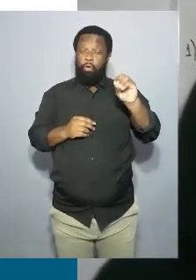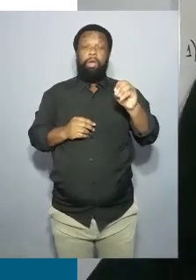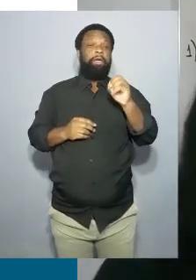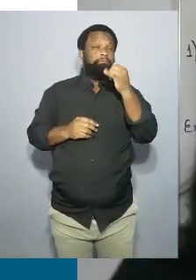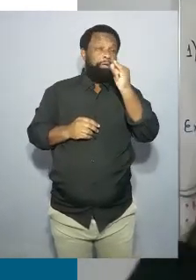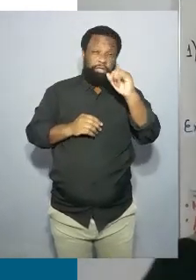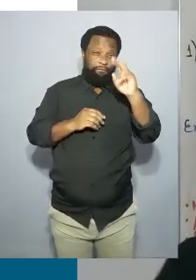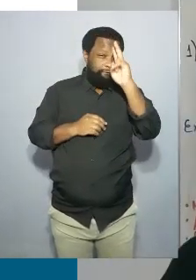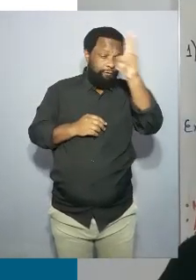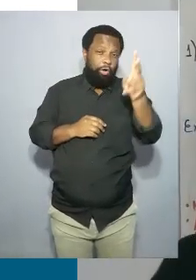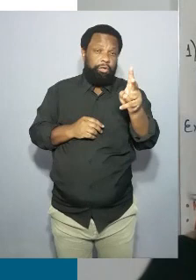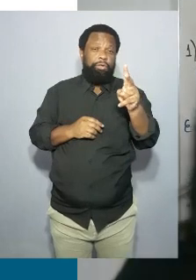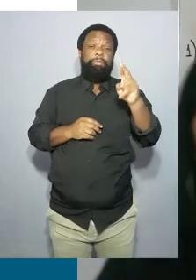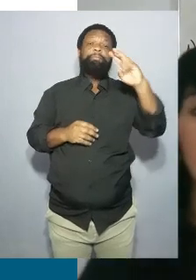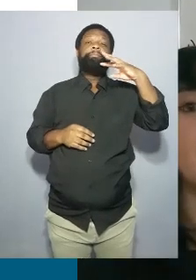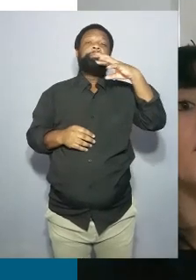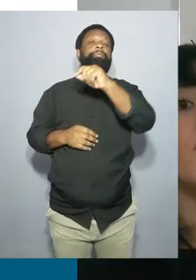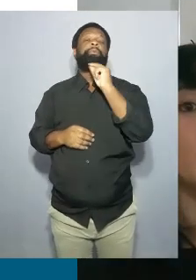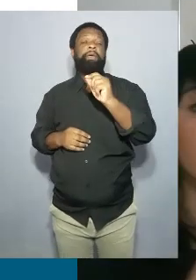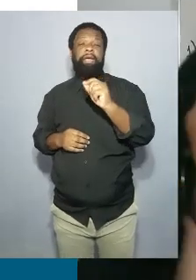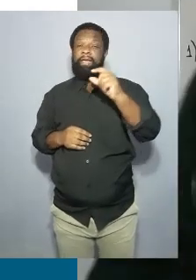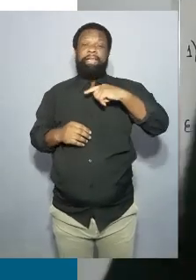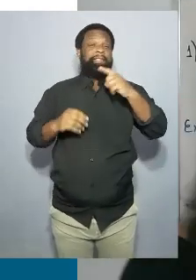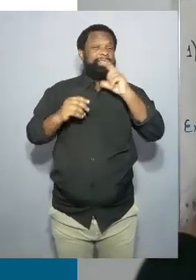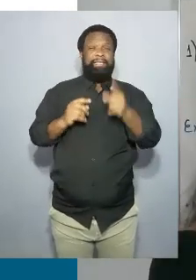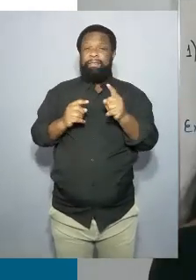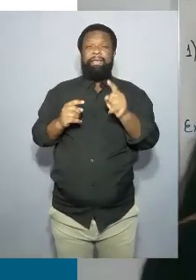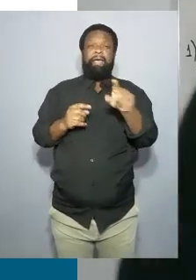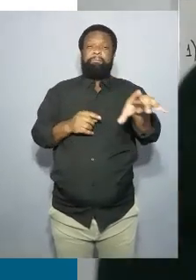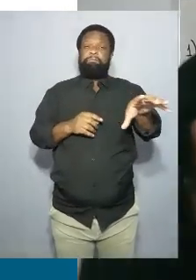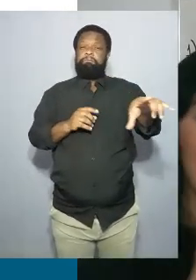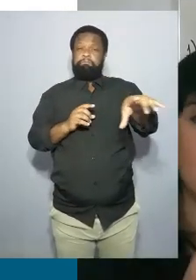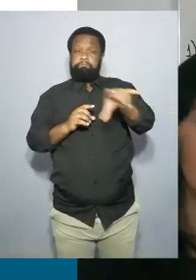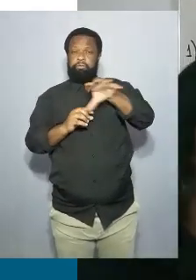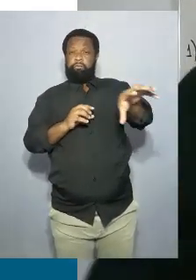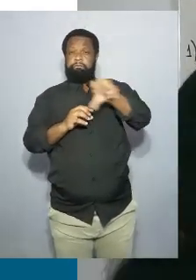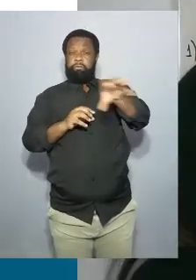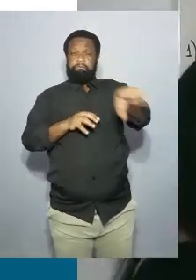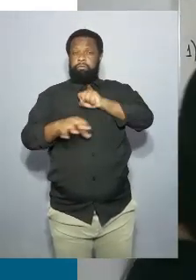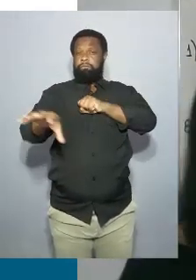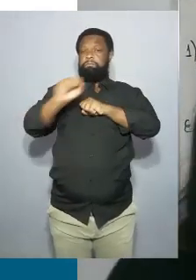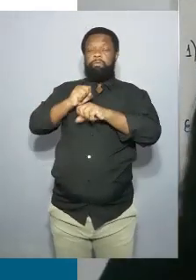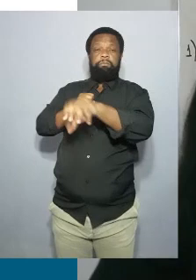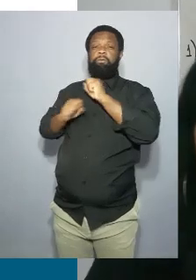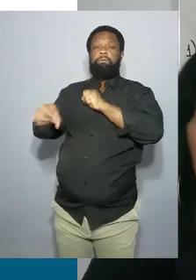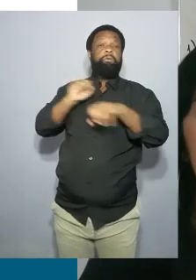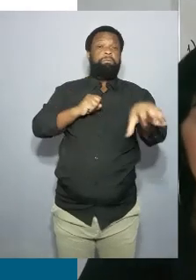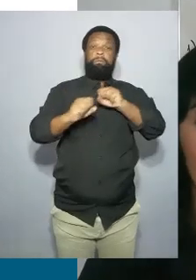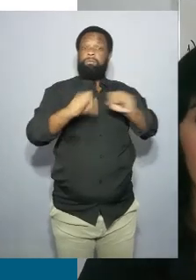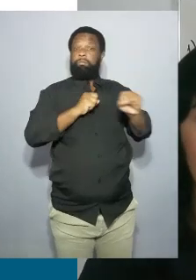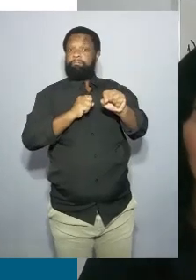Isso significa que ele tem uma tendência muito grande de atrair elétrons, de puxar elétrons